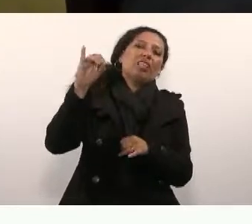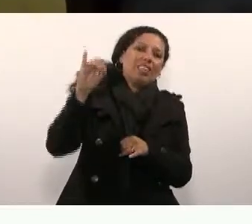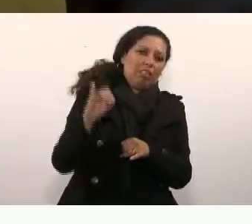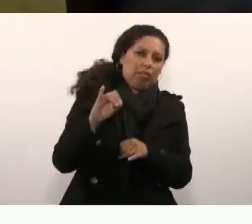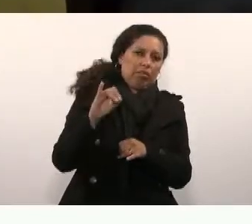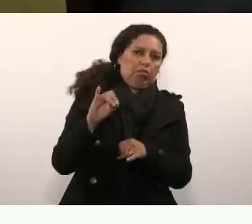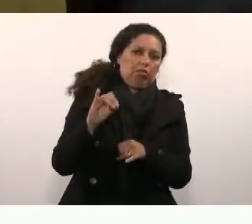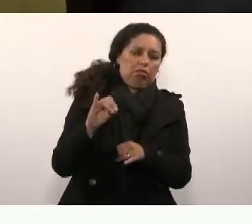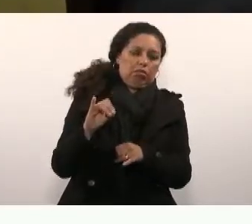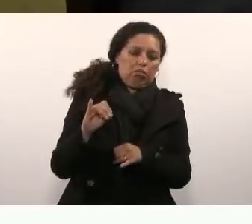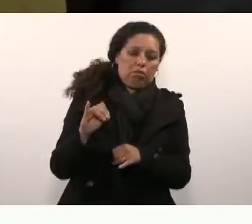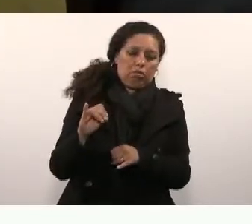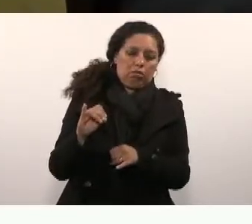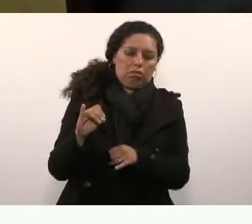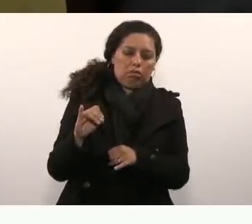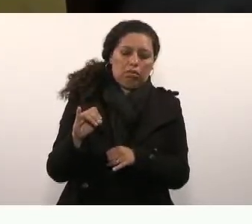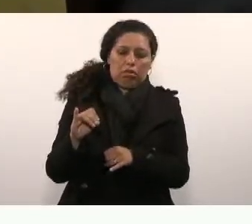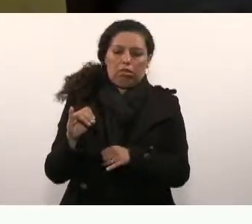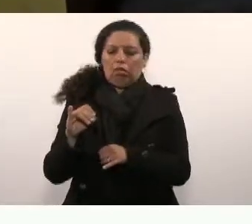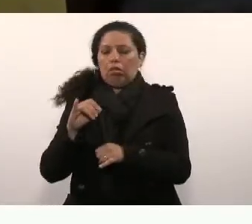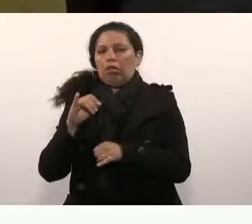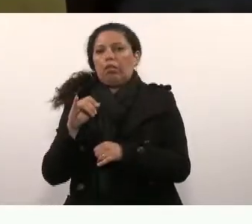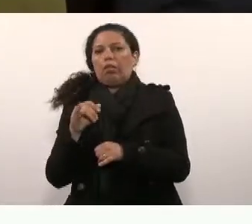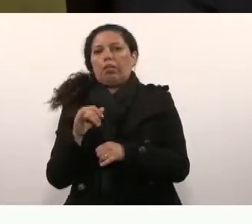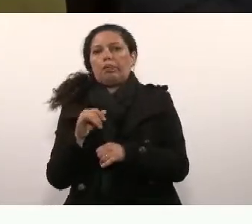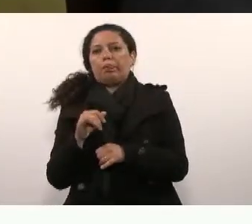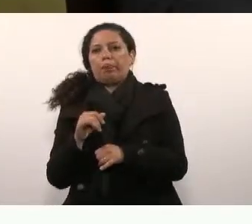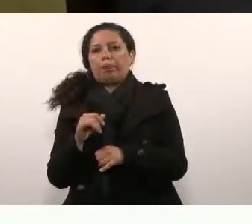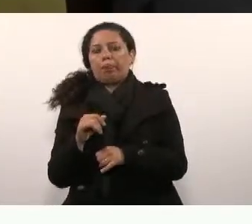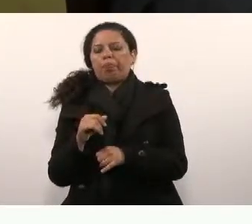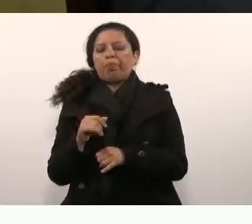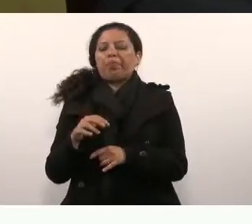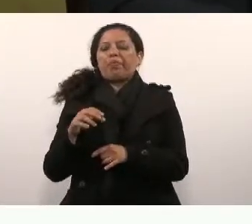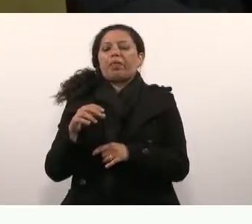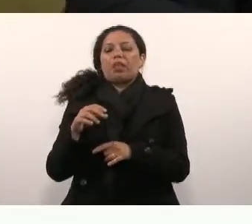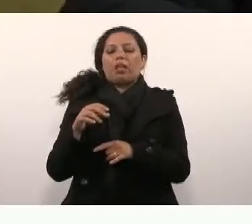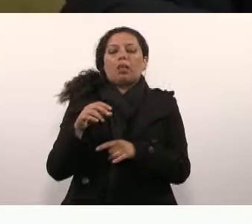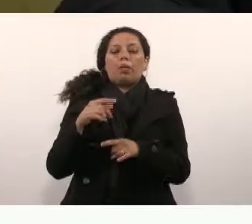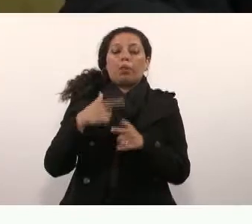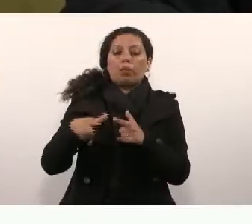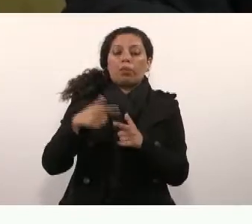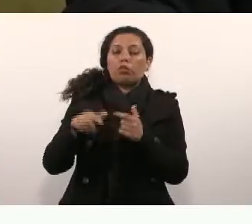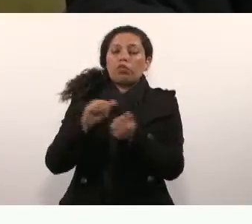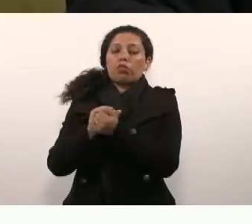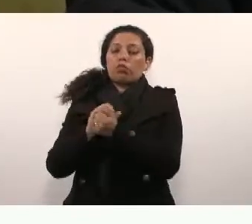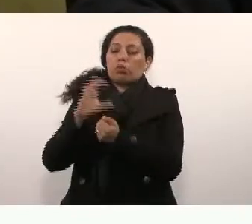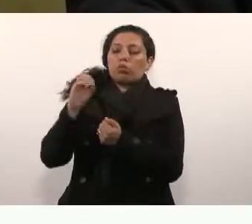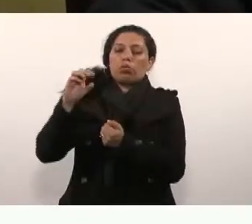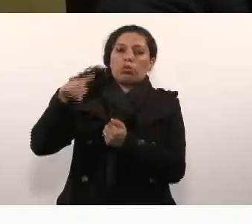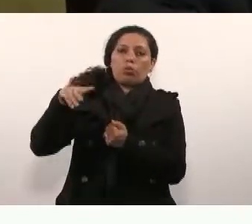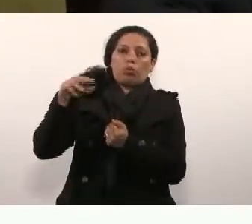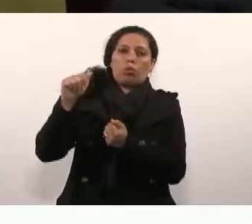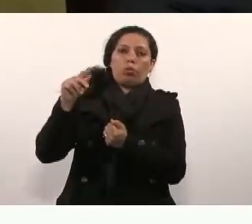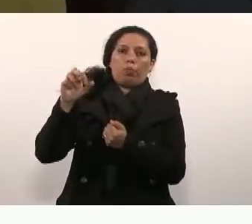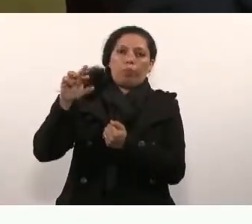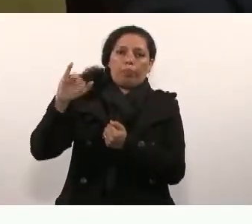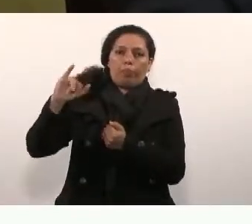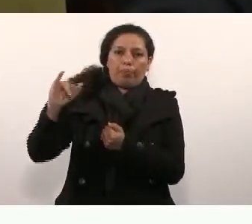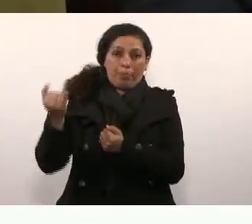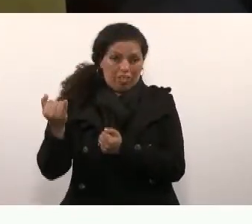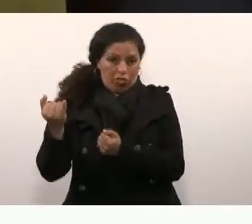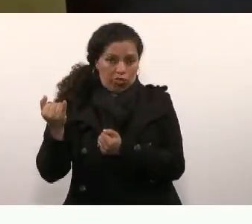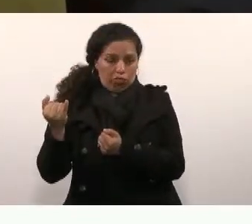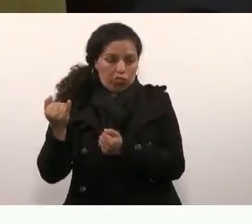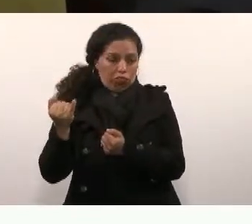entenderem, foi como o Comperge para Itaboraí, foi o Porto do Açu para a região norte e especificamente São João